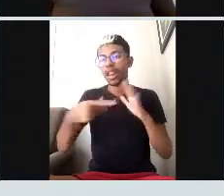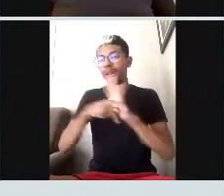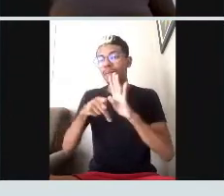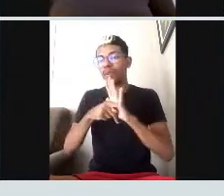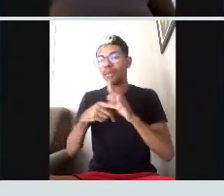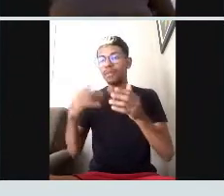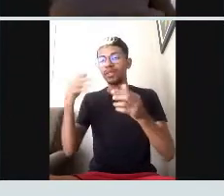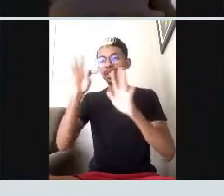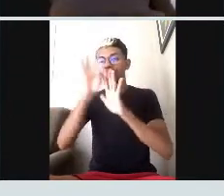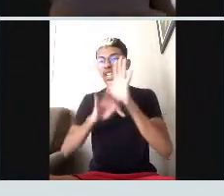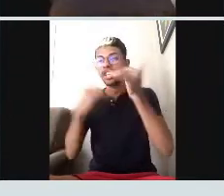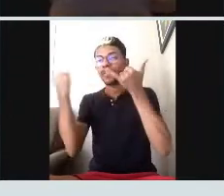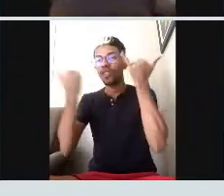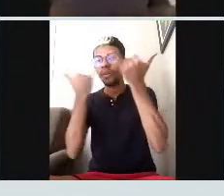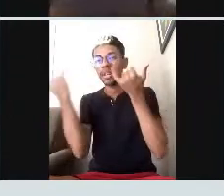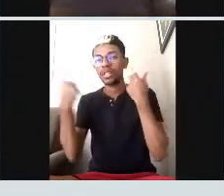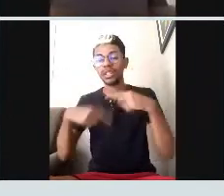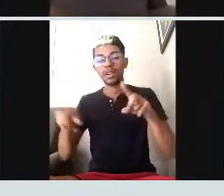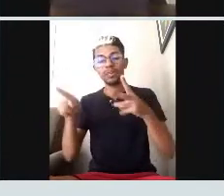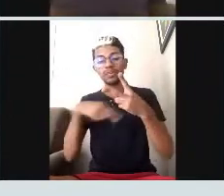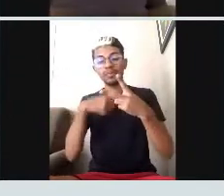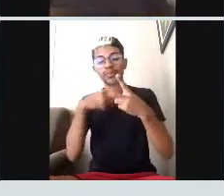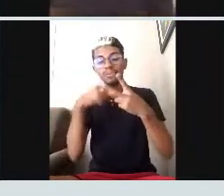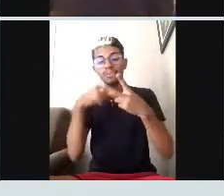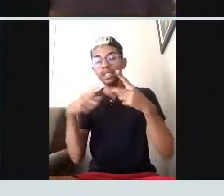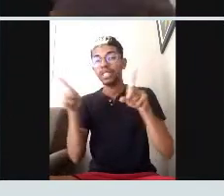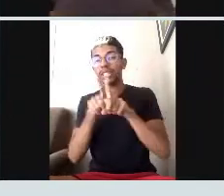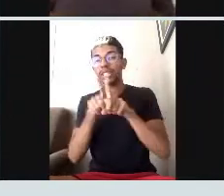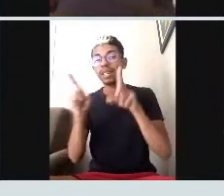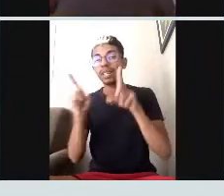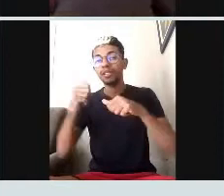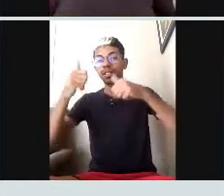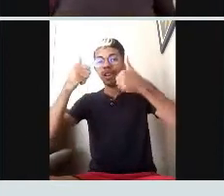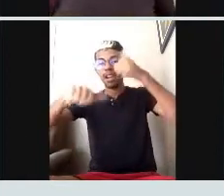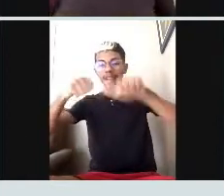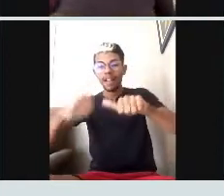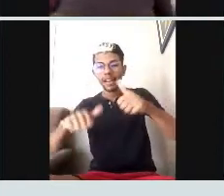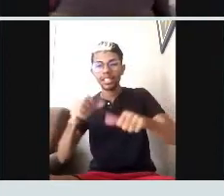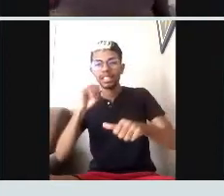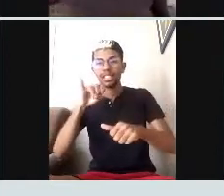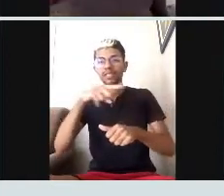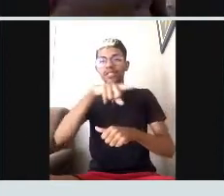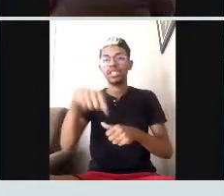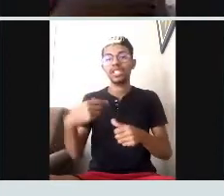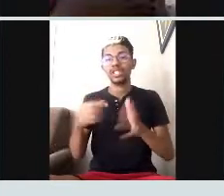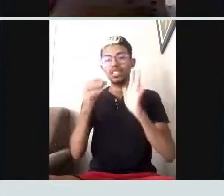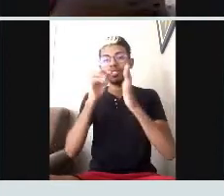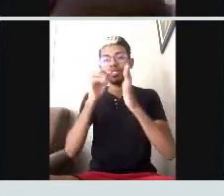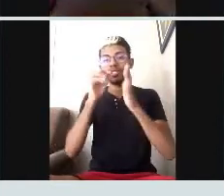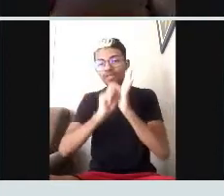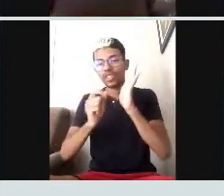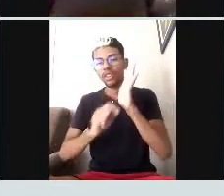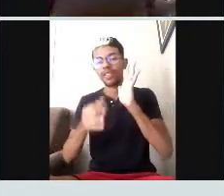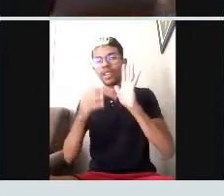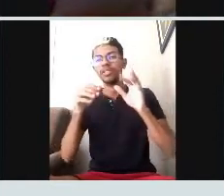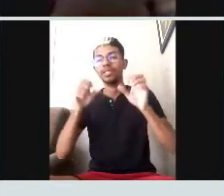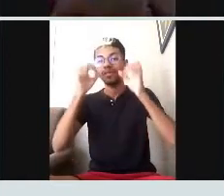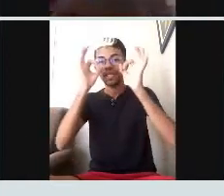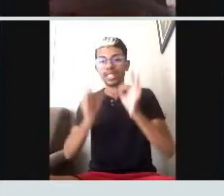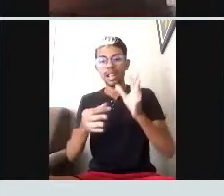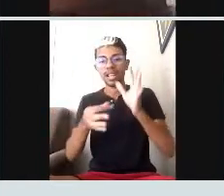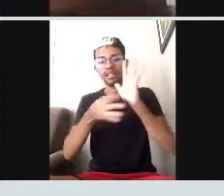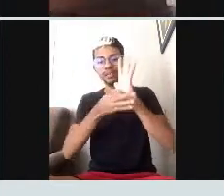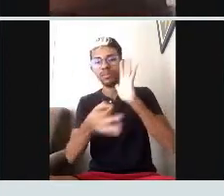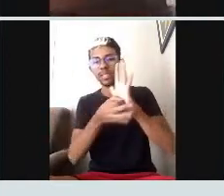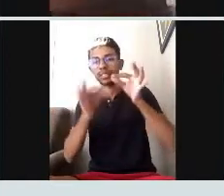informações, e também analisa se vocês estão dentro do texto dissertativo argumentativo, que são aquelas características que eu mostrei agora de maneira breve,